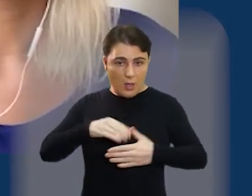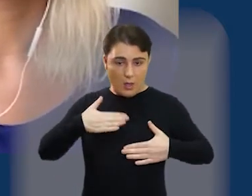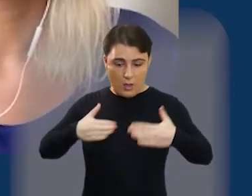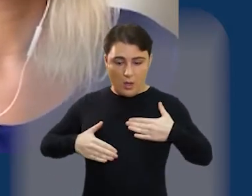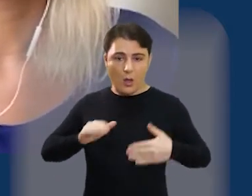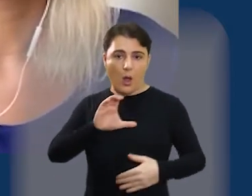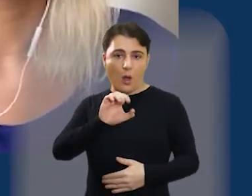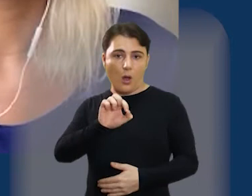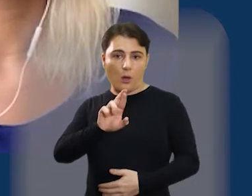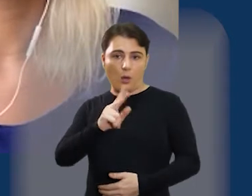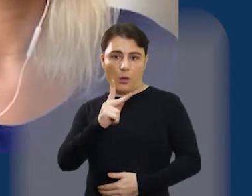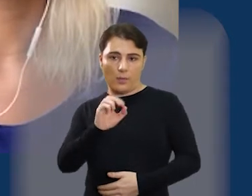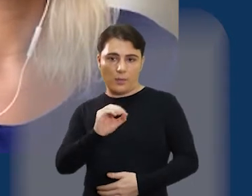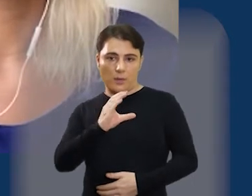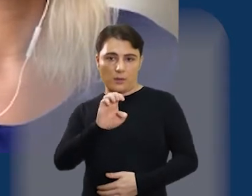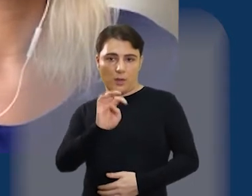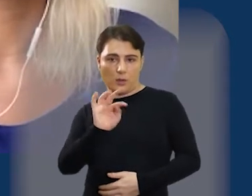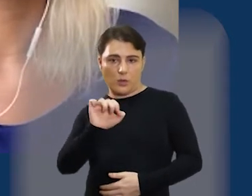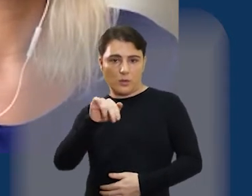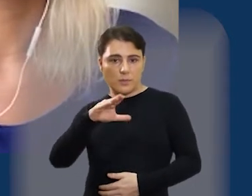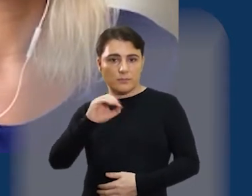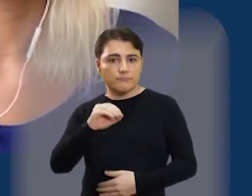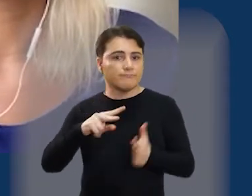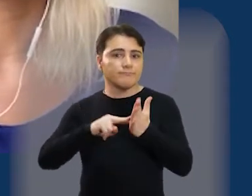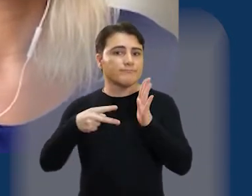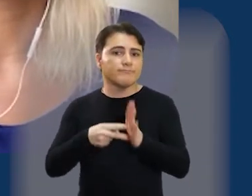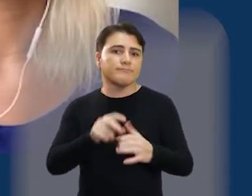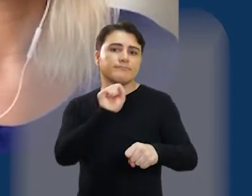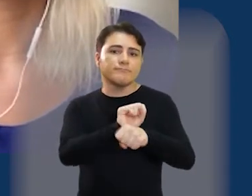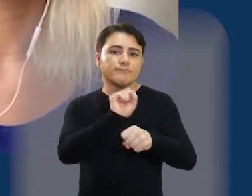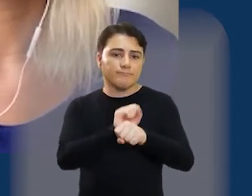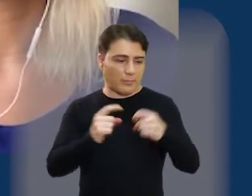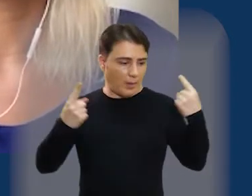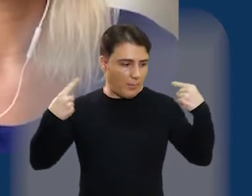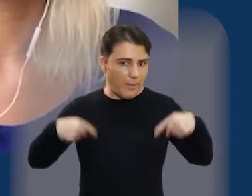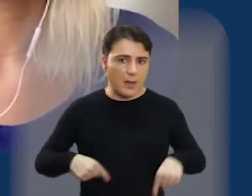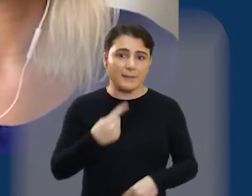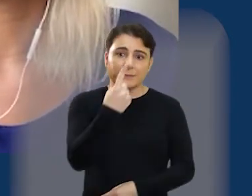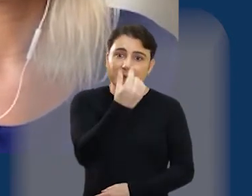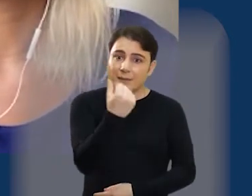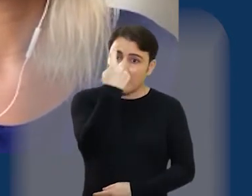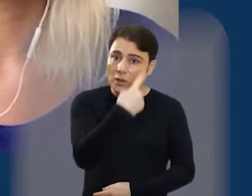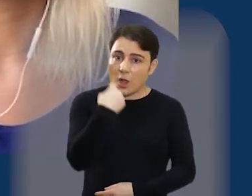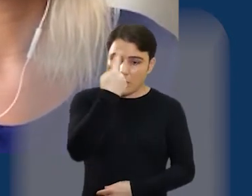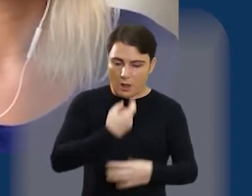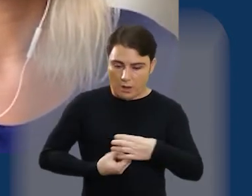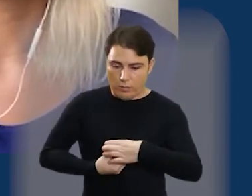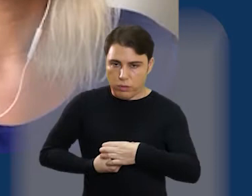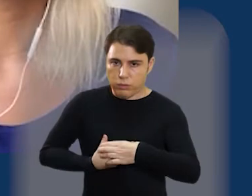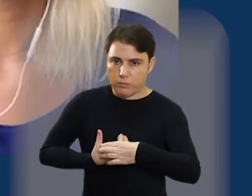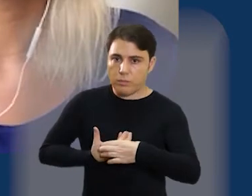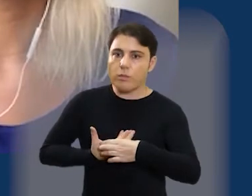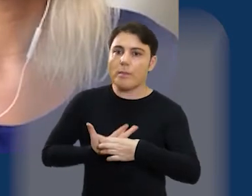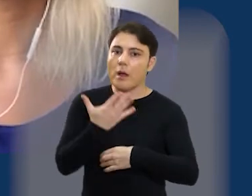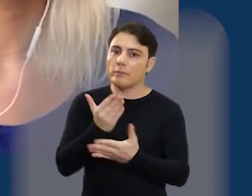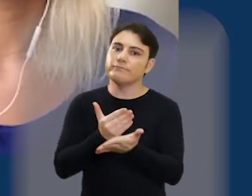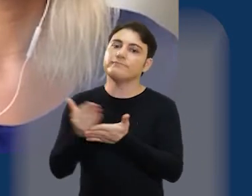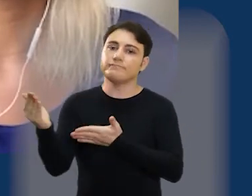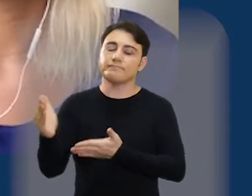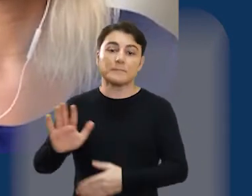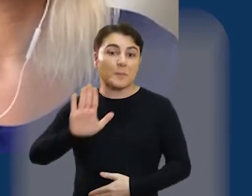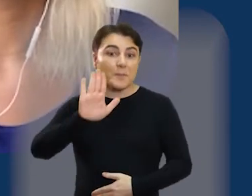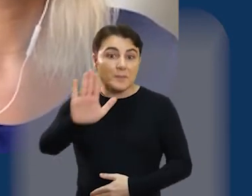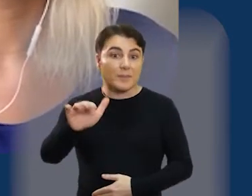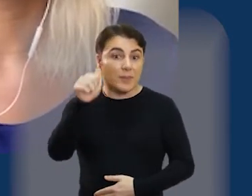que, normalmente, em condições normais, ele só se forma depois de 16 horas, mas nas gestantes é depois de 4